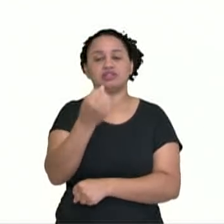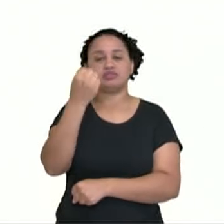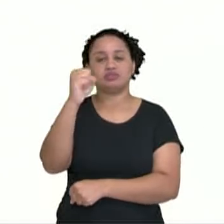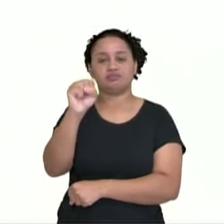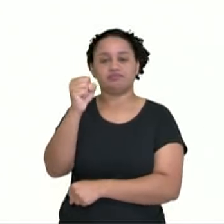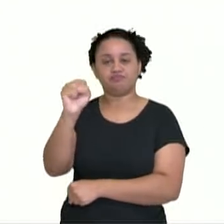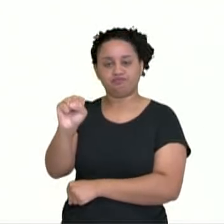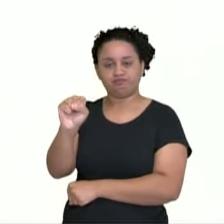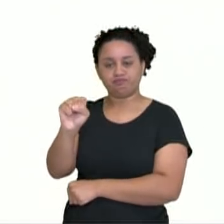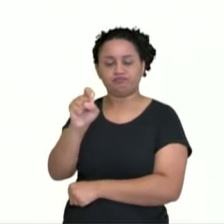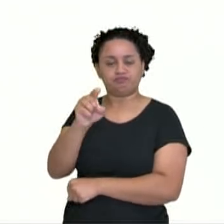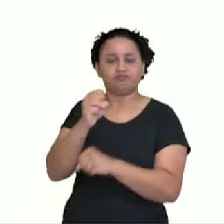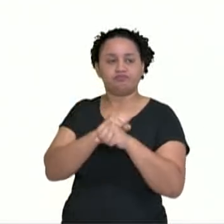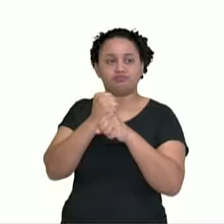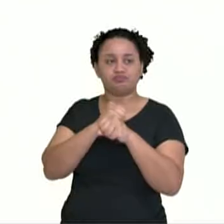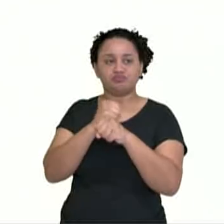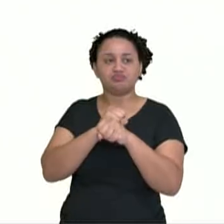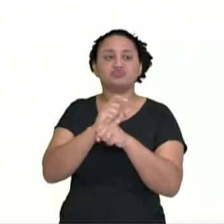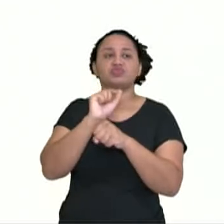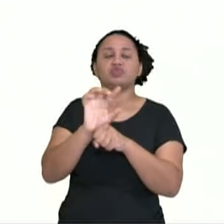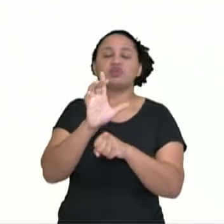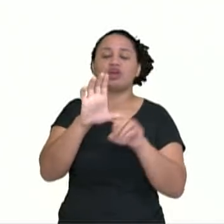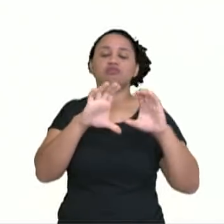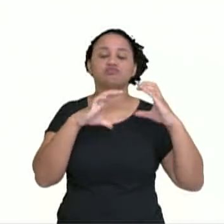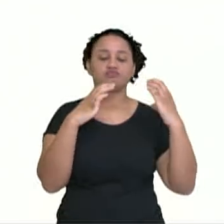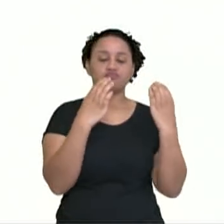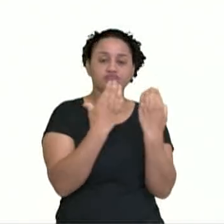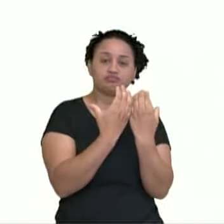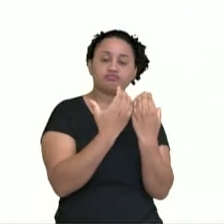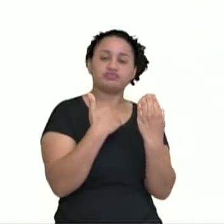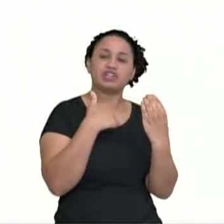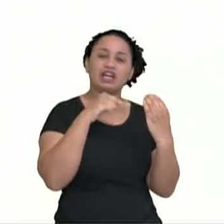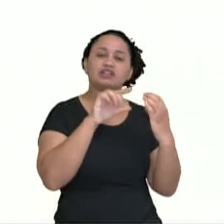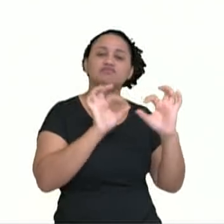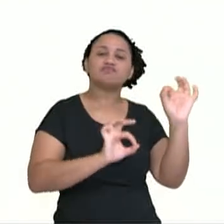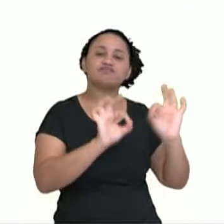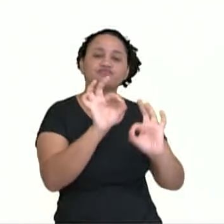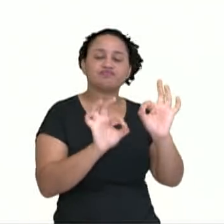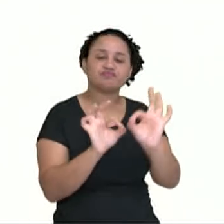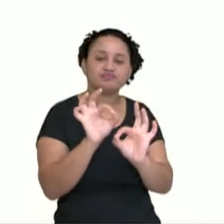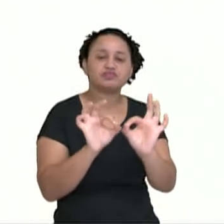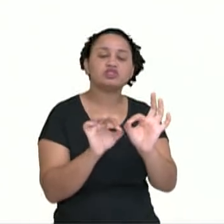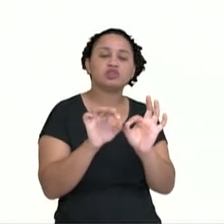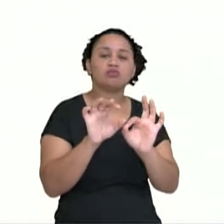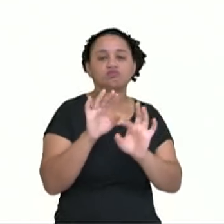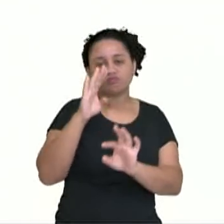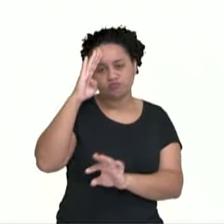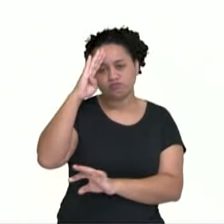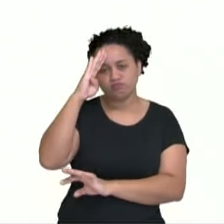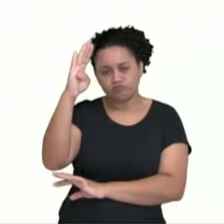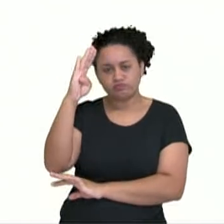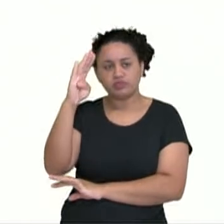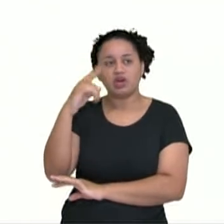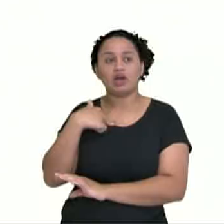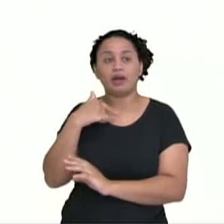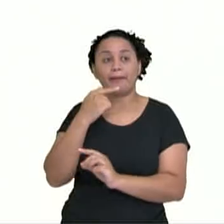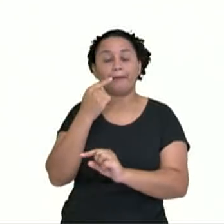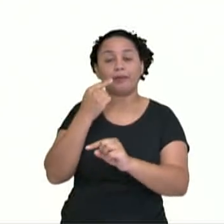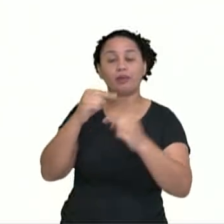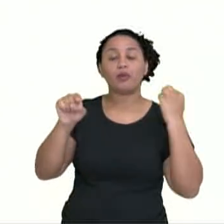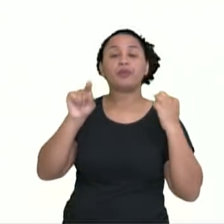1688. Em 1688, então o parlamento ele reuniu as suas tropas contra o rei